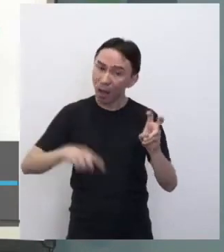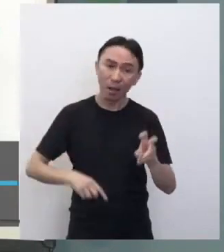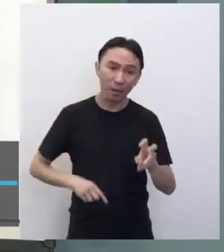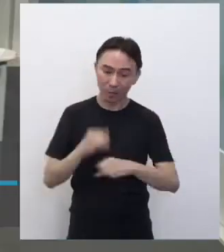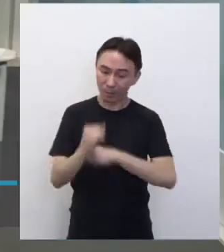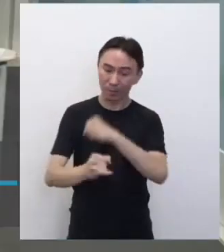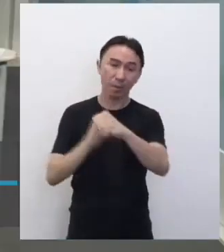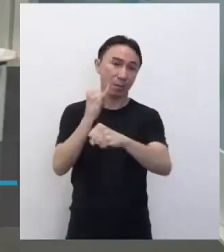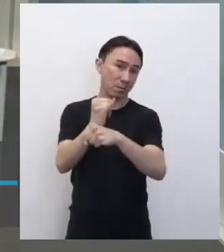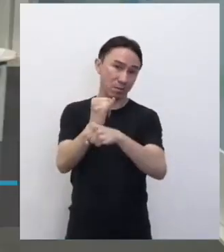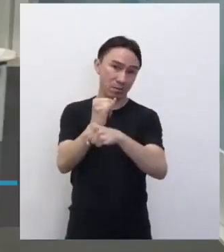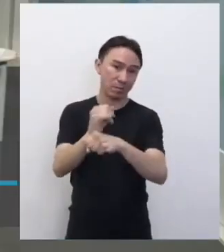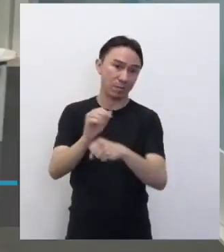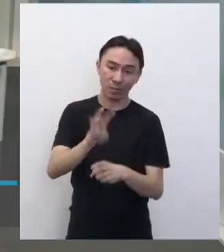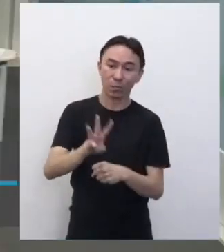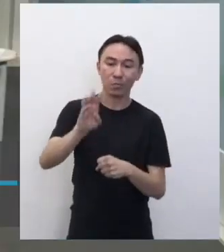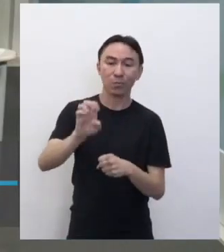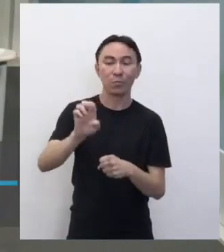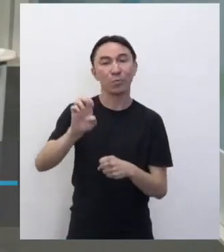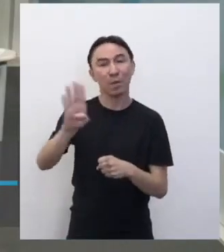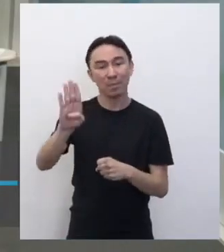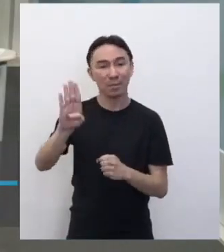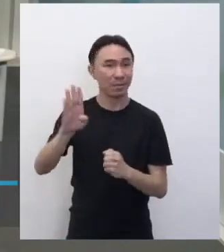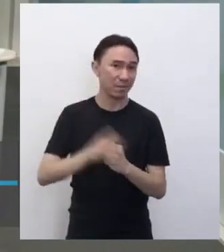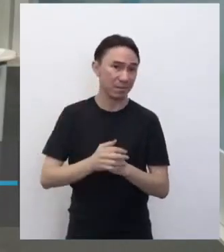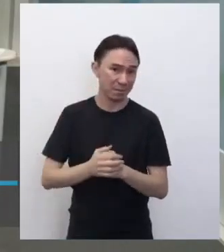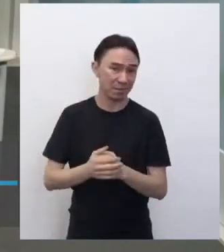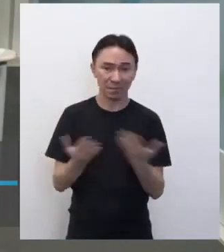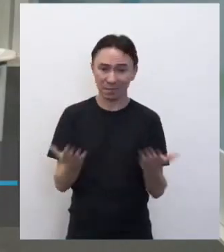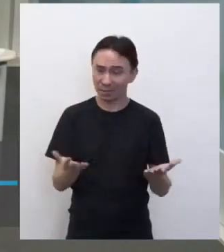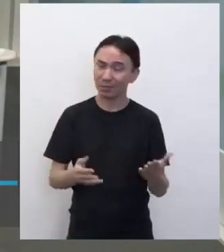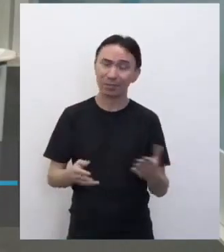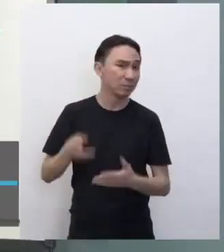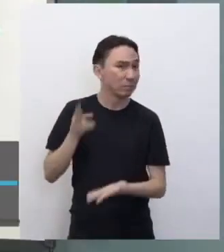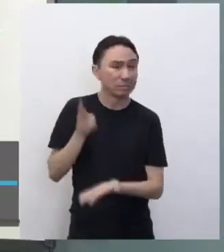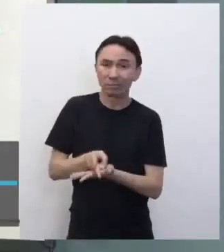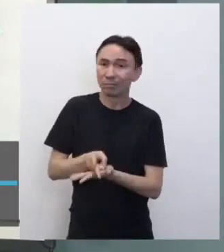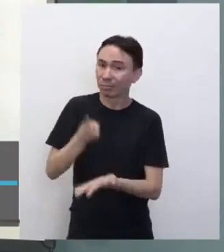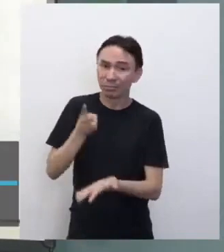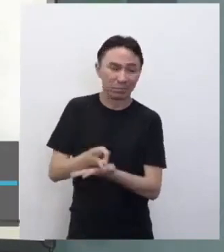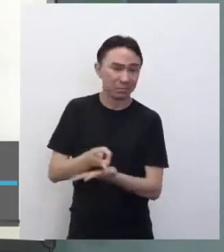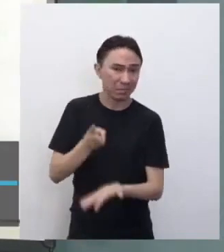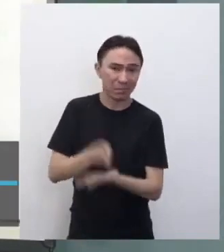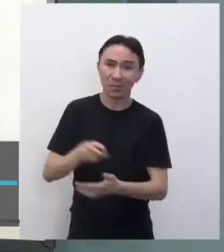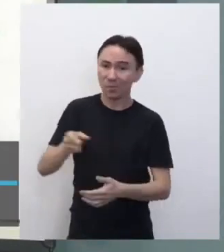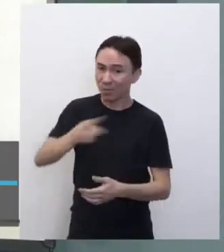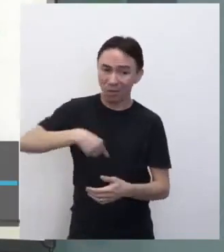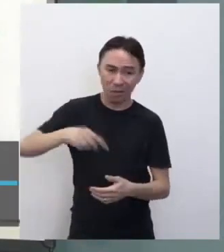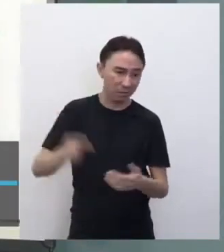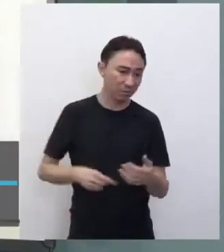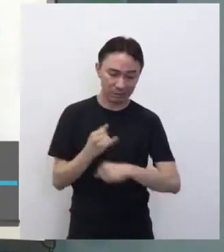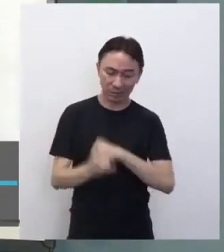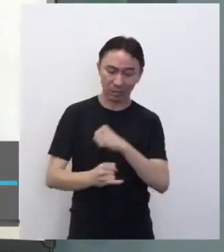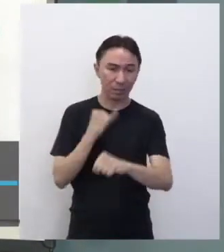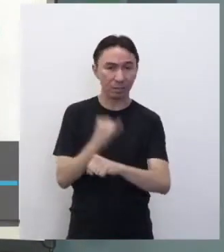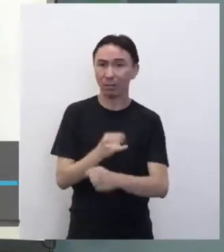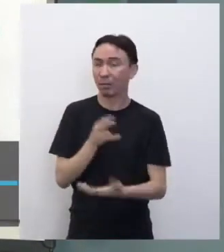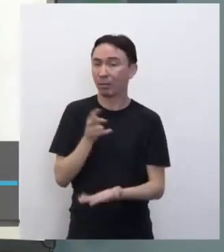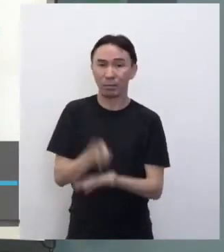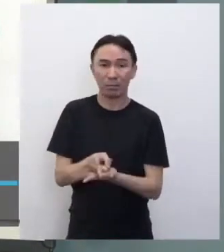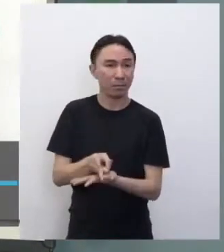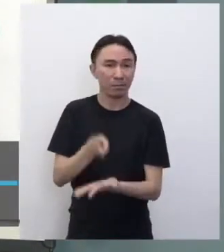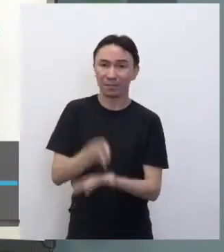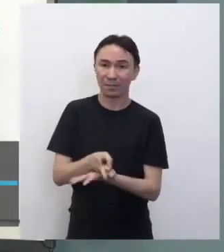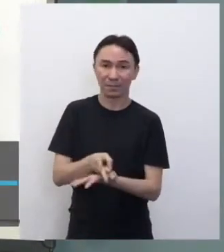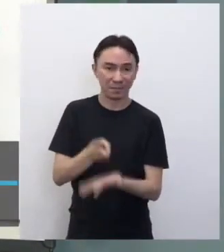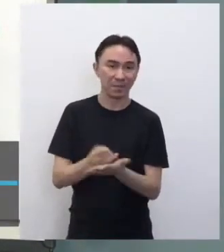ou não? Ah, I don't think so. We are never connected, a gente nunca está conectado, né? Never. Então, vamos trabalhar em cima disso